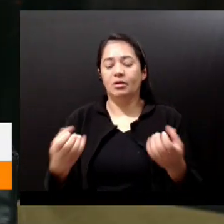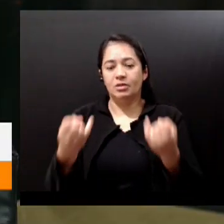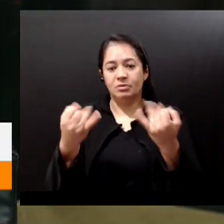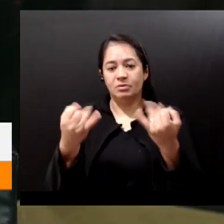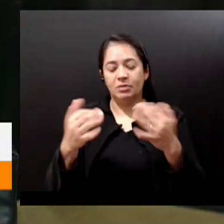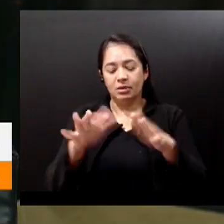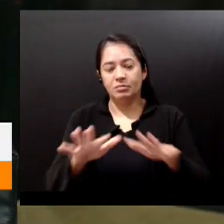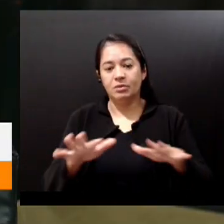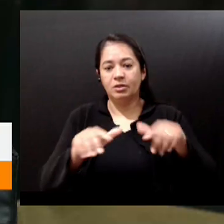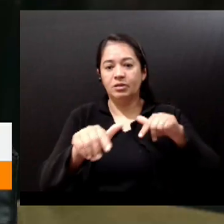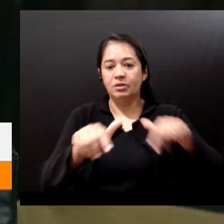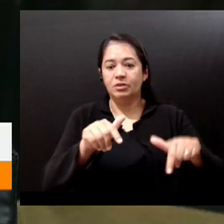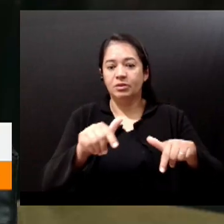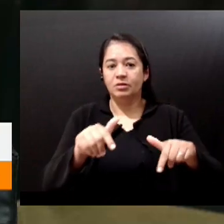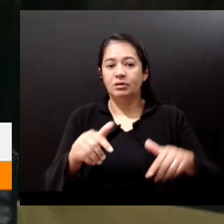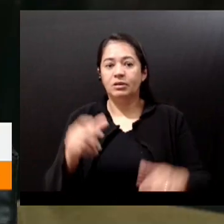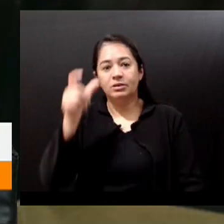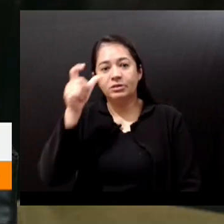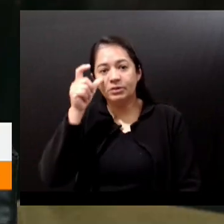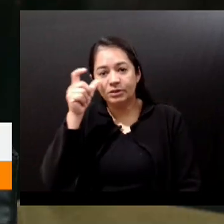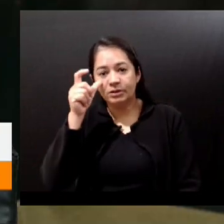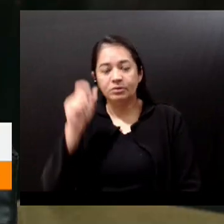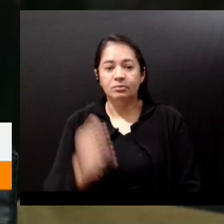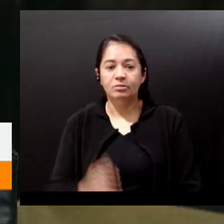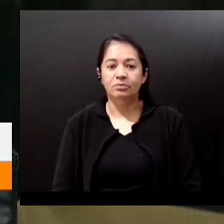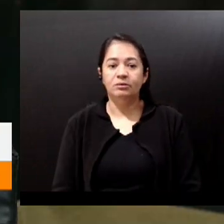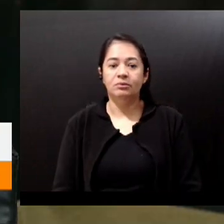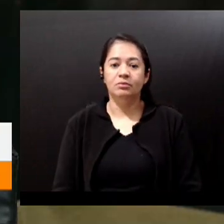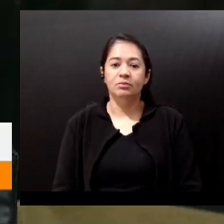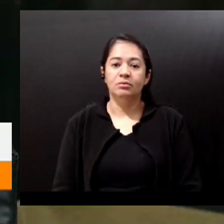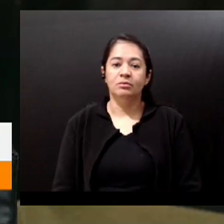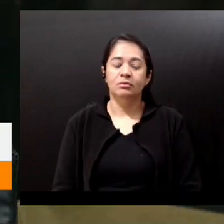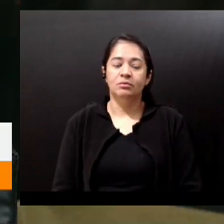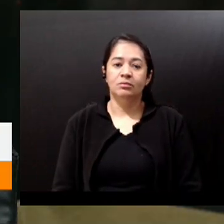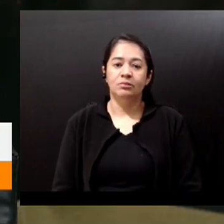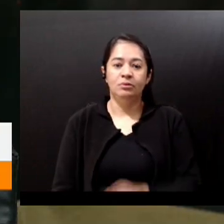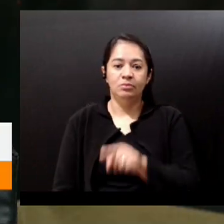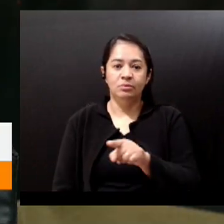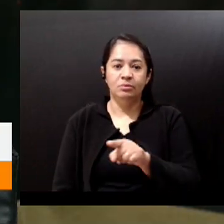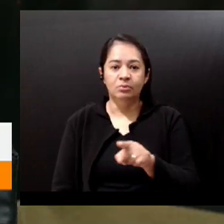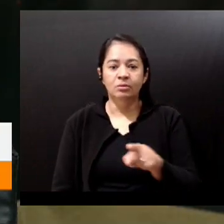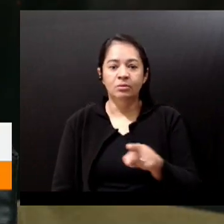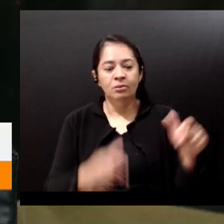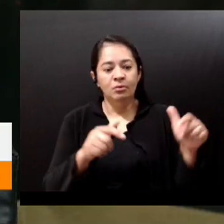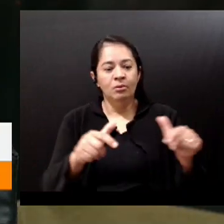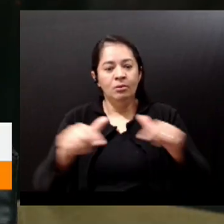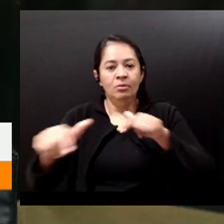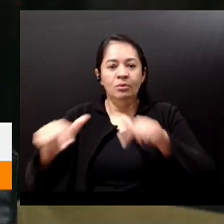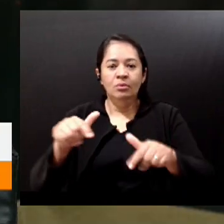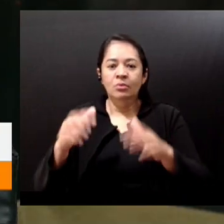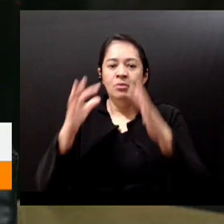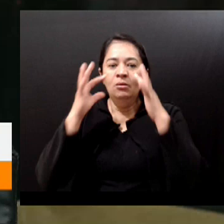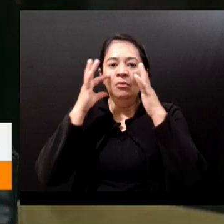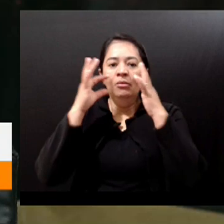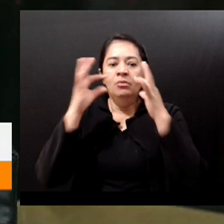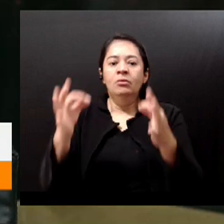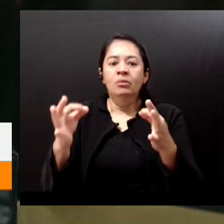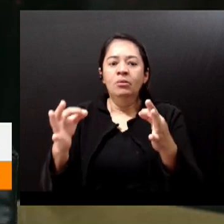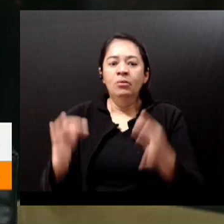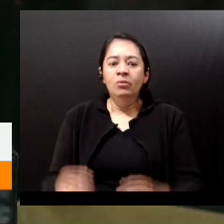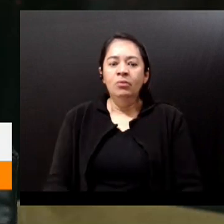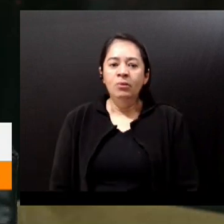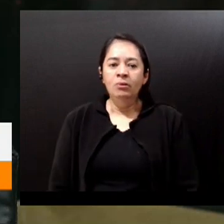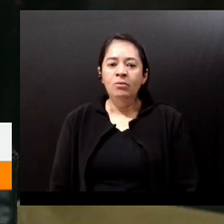bem interessante, né? Então aí você que está em um ambiente de trabalho, presta atenção para não se